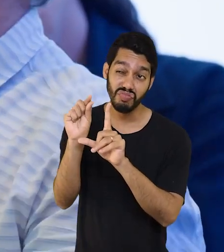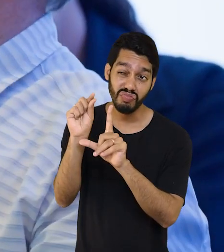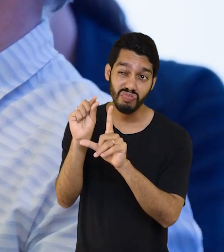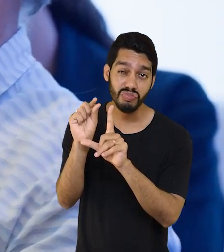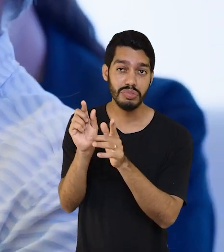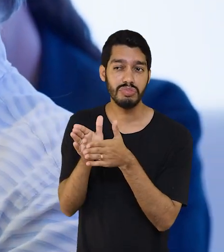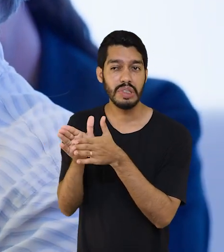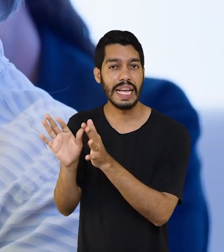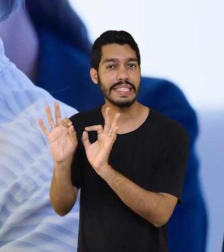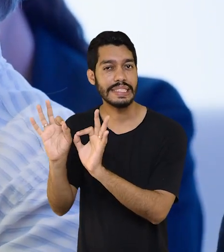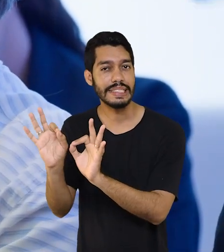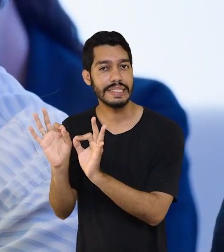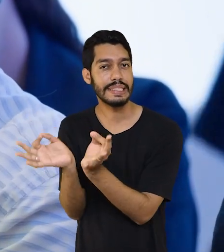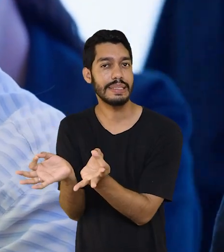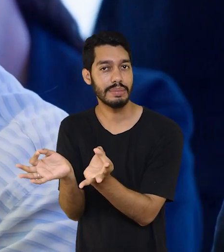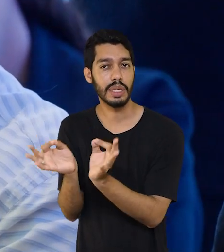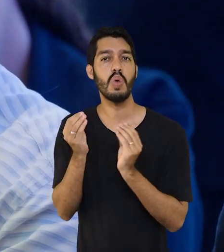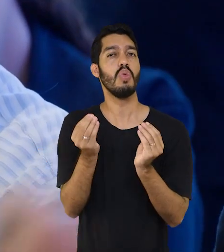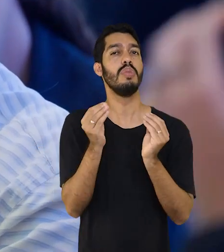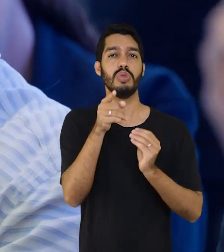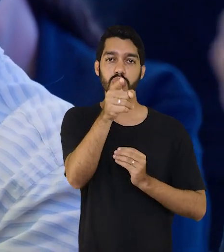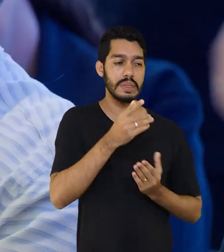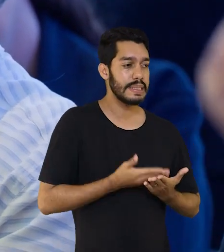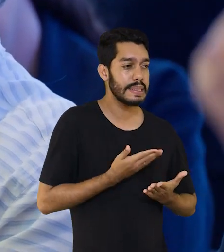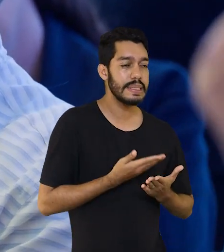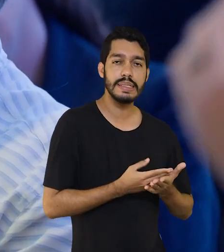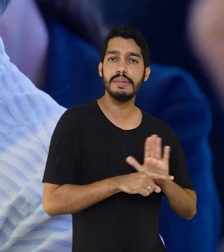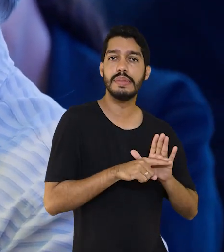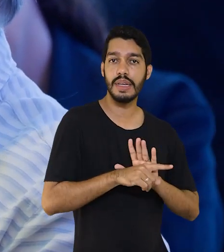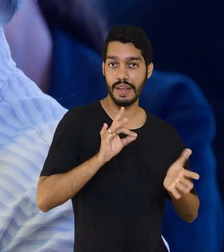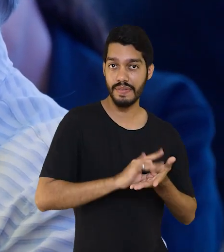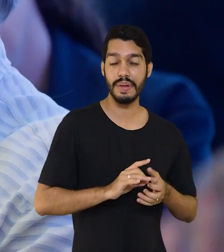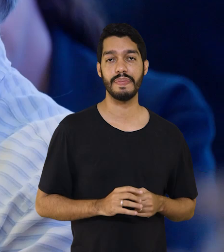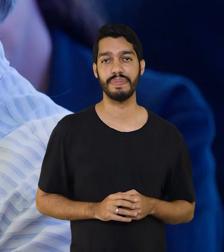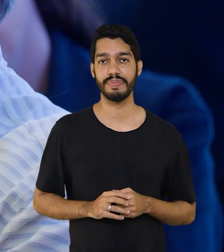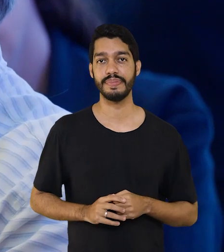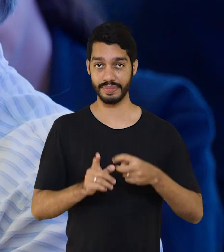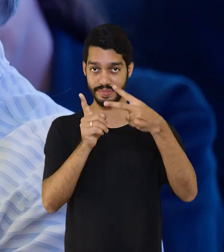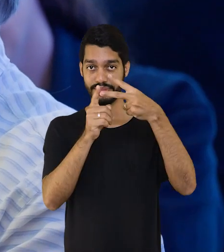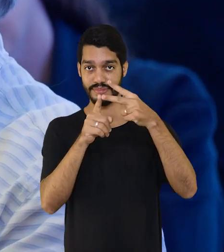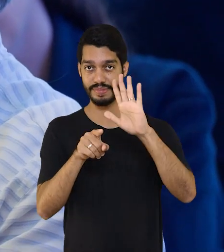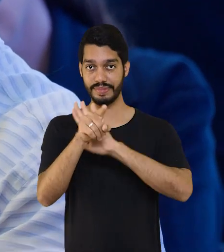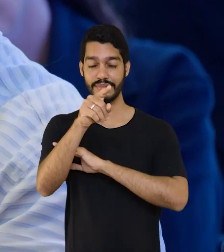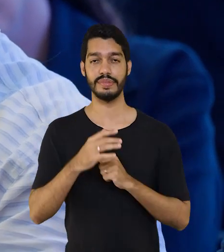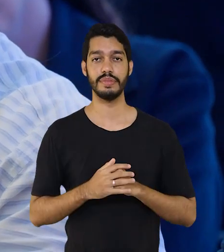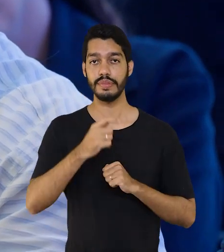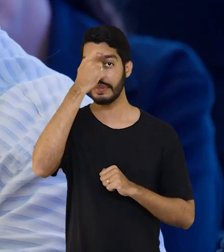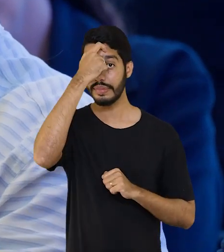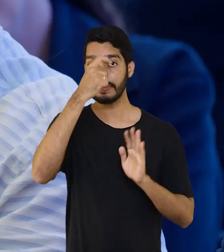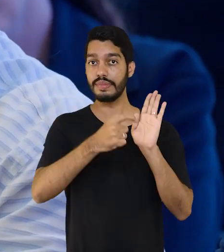de caminho? Como é que funciona a pesquisa efetiva? E a minha segunda pergunta: depois da inteligência